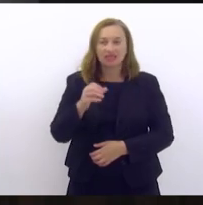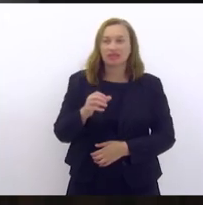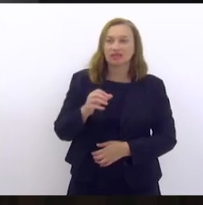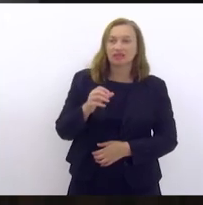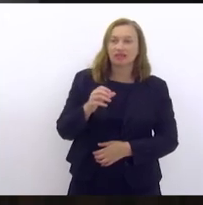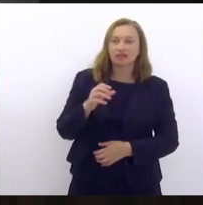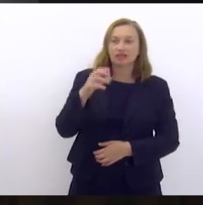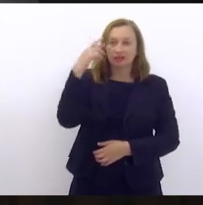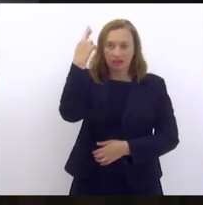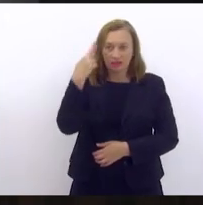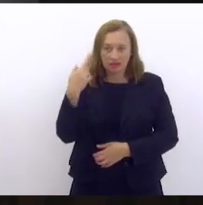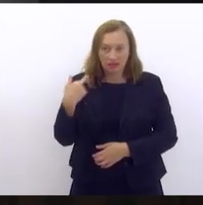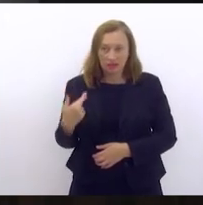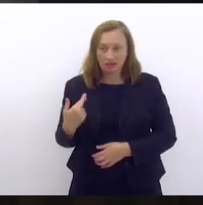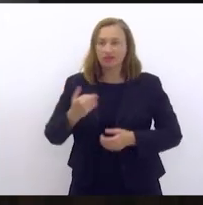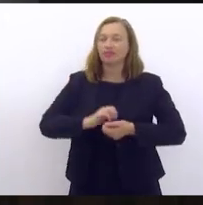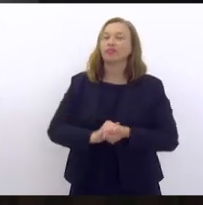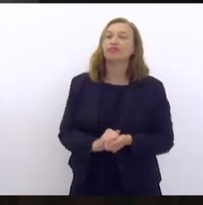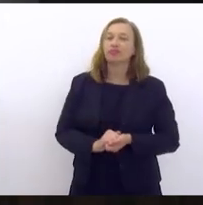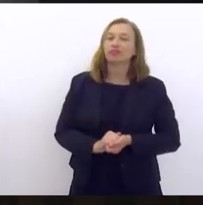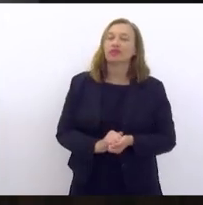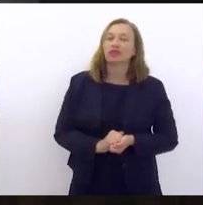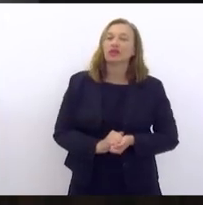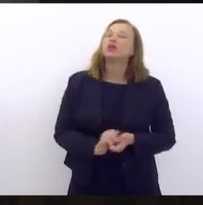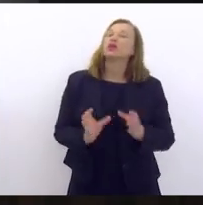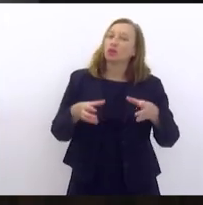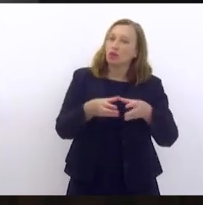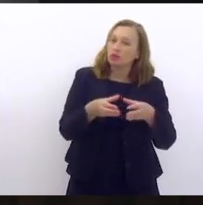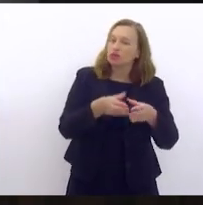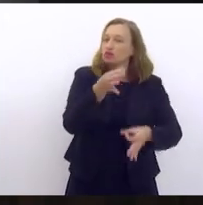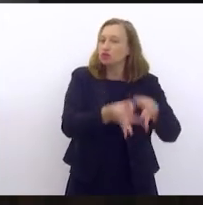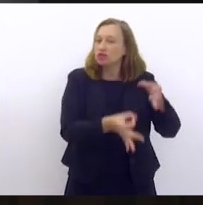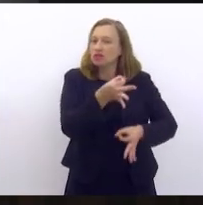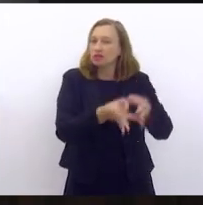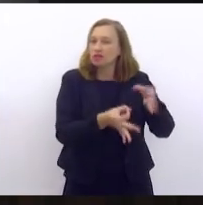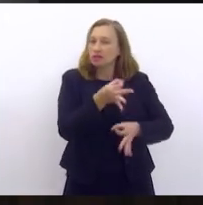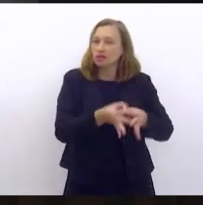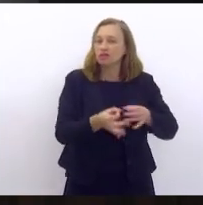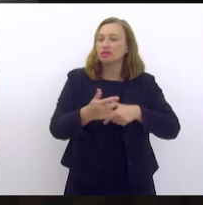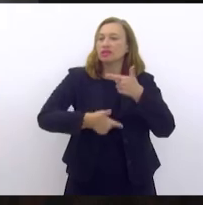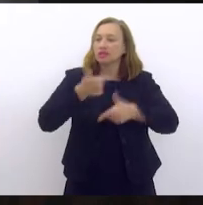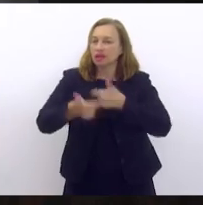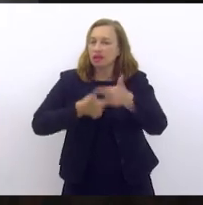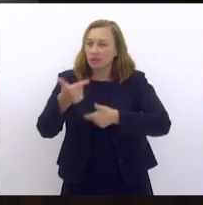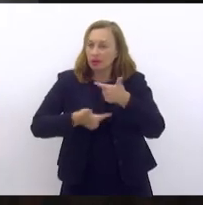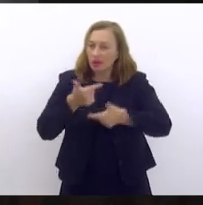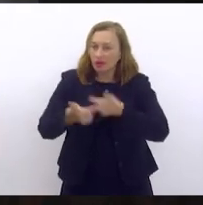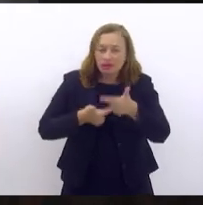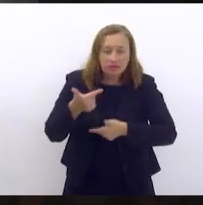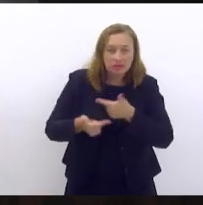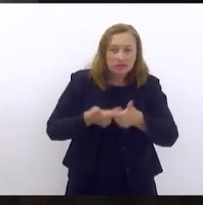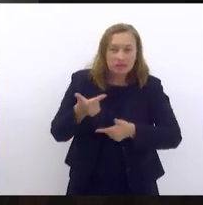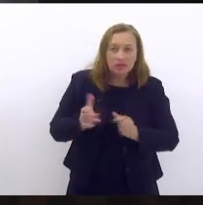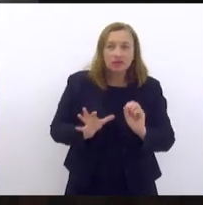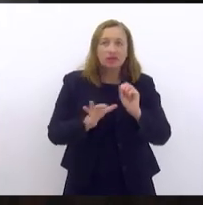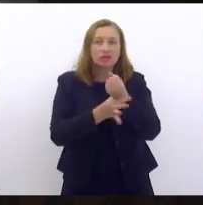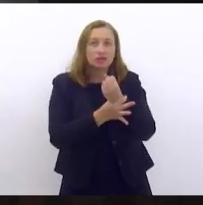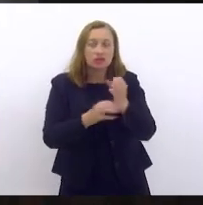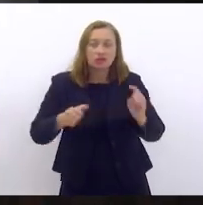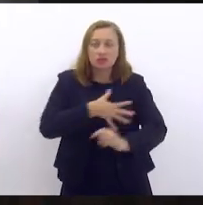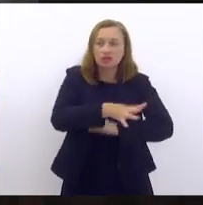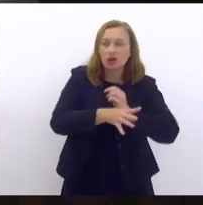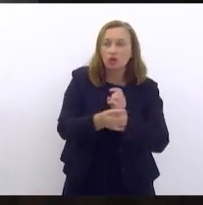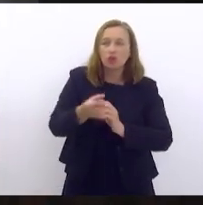Renata Souza. Pendendo de pareceres das comissões de Constituição e Justiça, de Trabalho, Legislação Social e Seguridade Social,